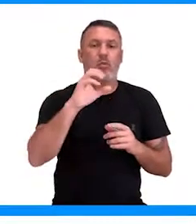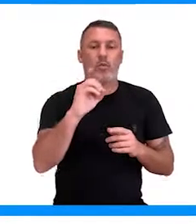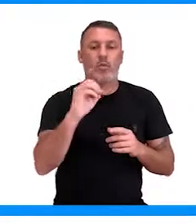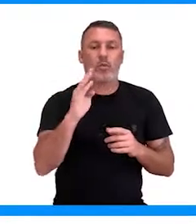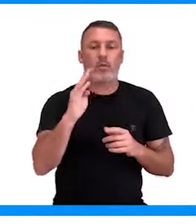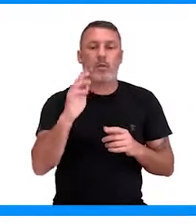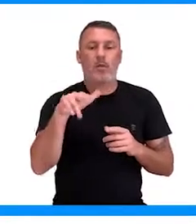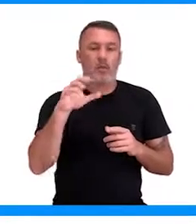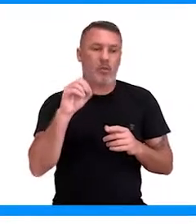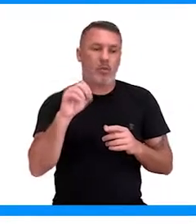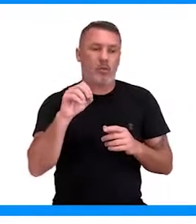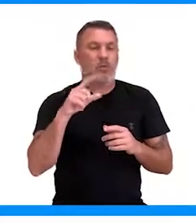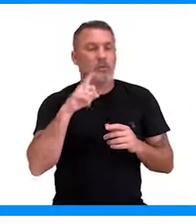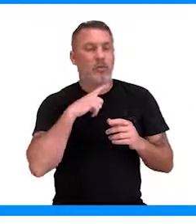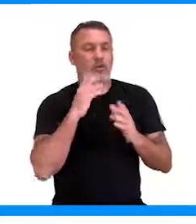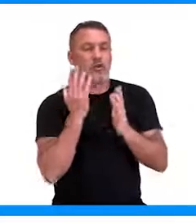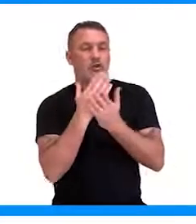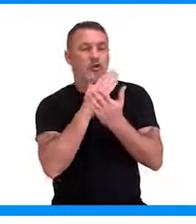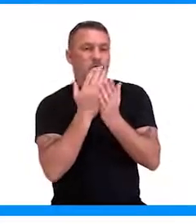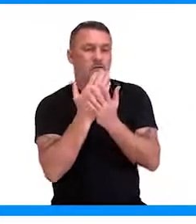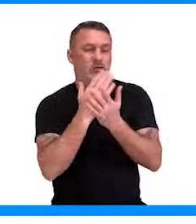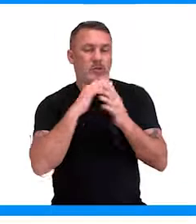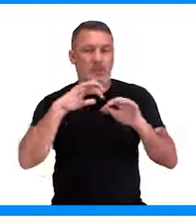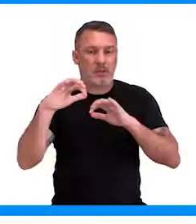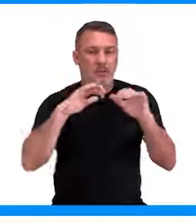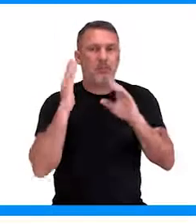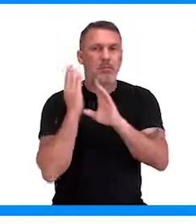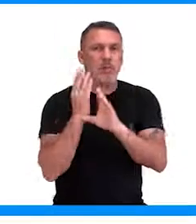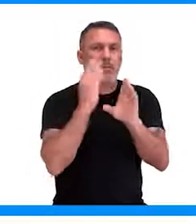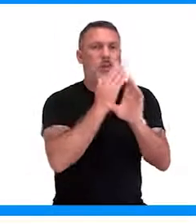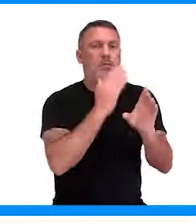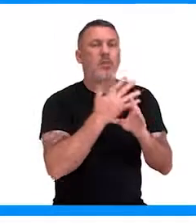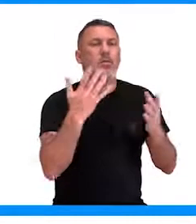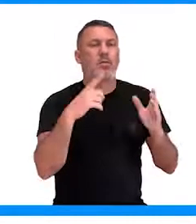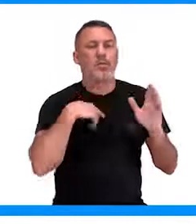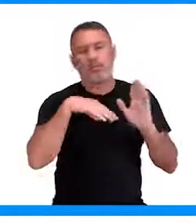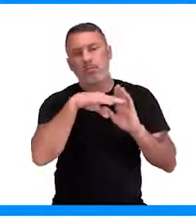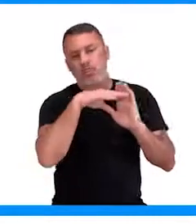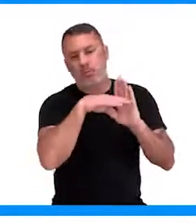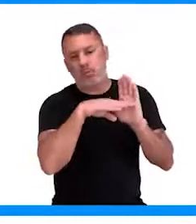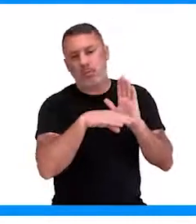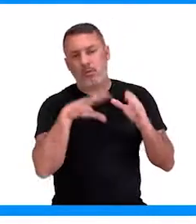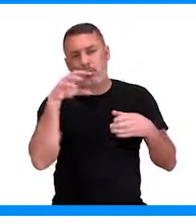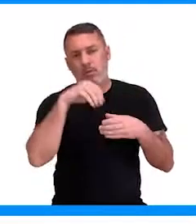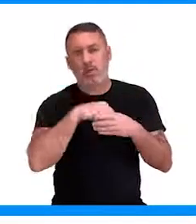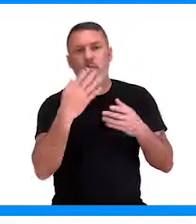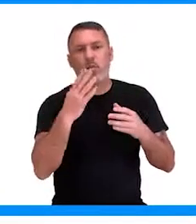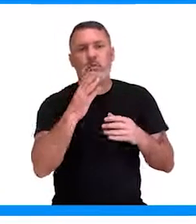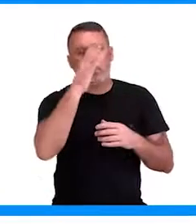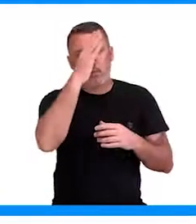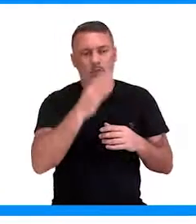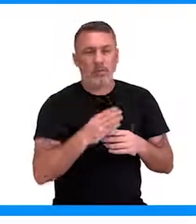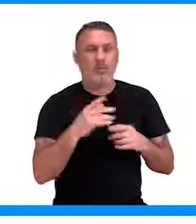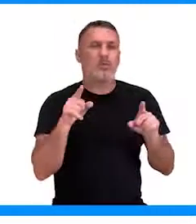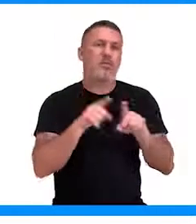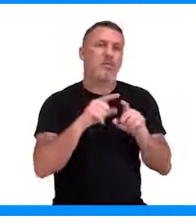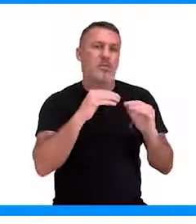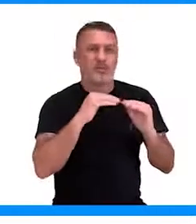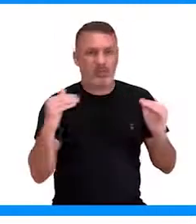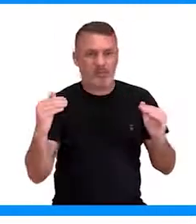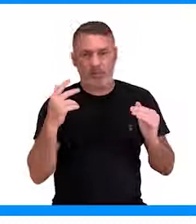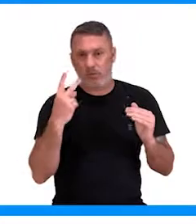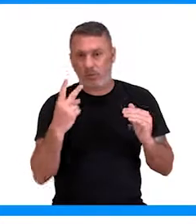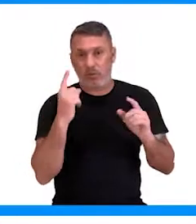lançamentos oblíquos. Vai fazer a decomposição vetorial, identificar quais são os parâmetros da vertical e quais